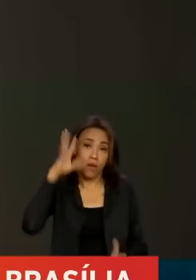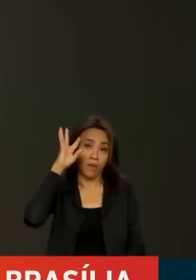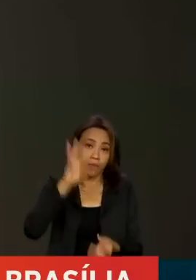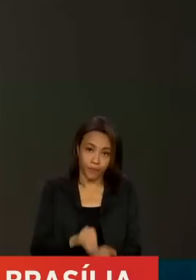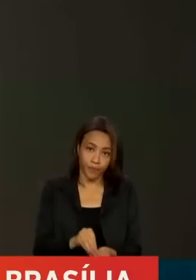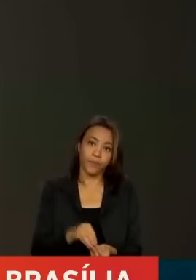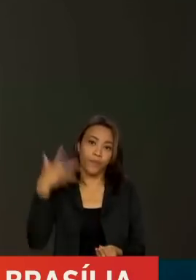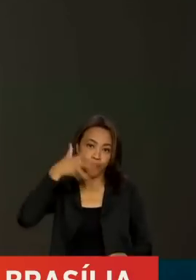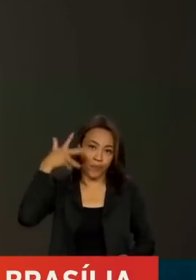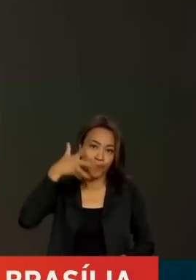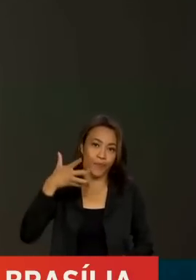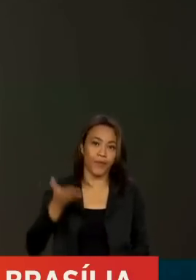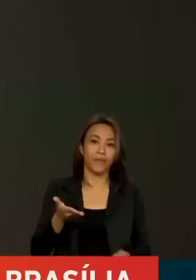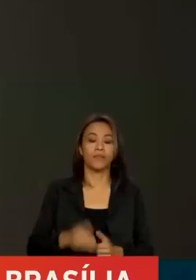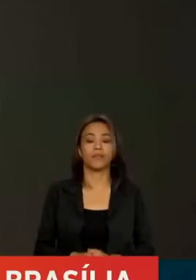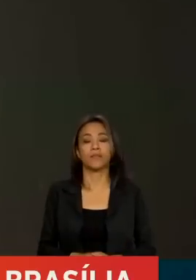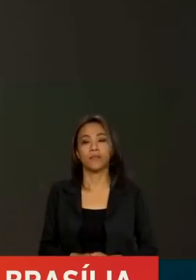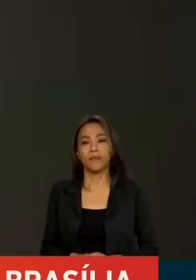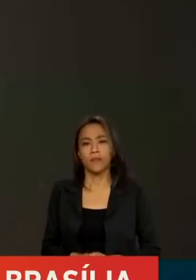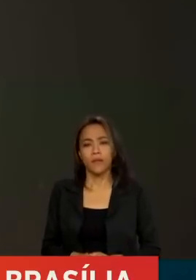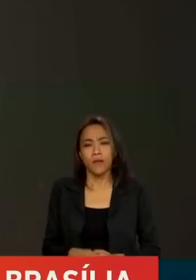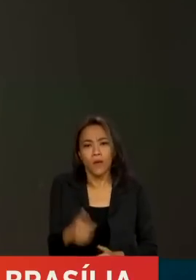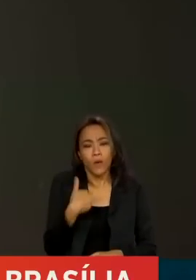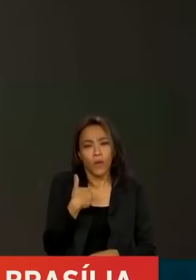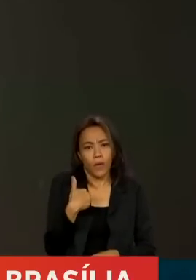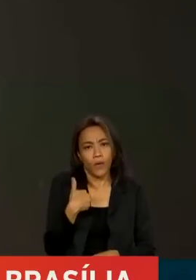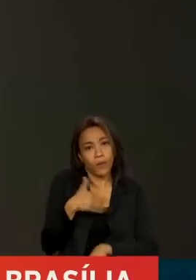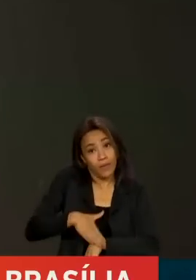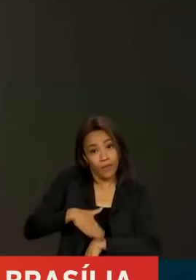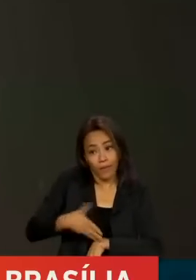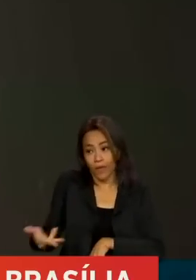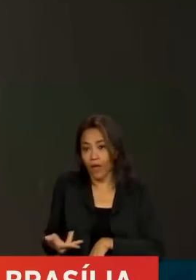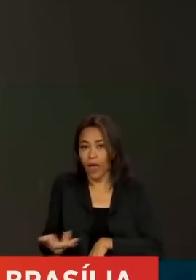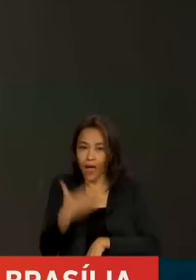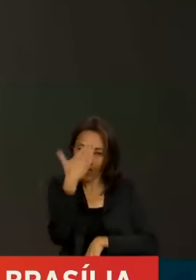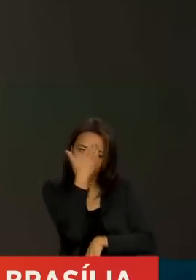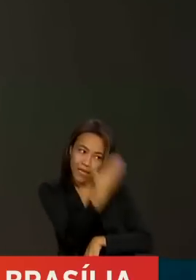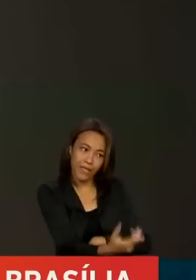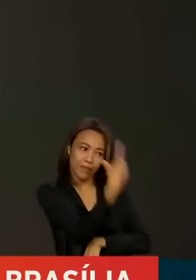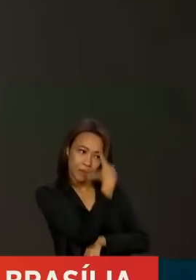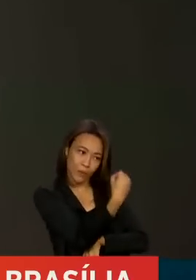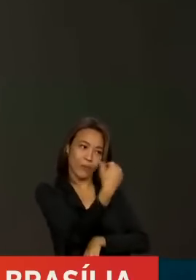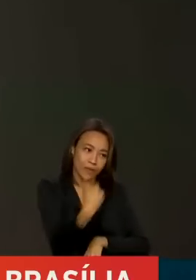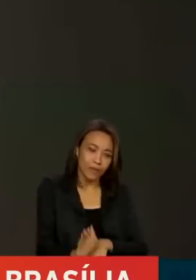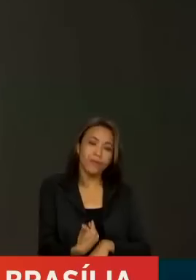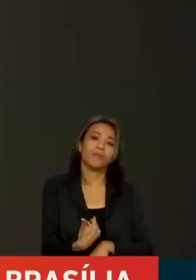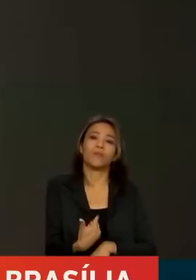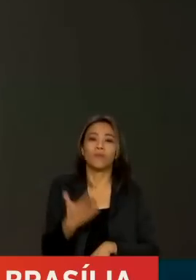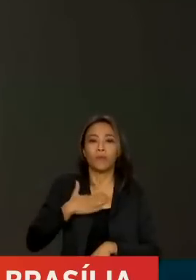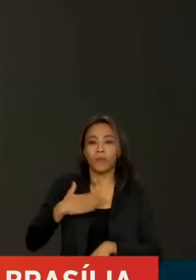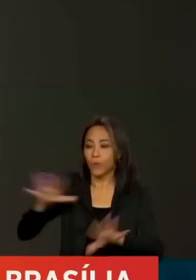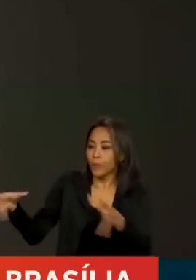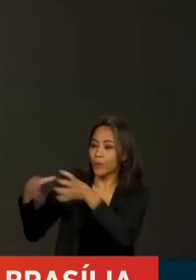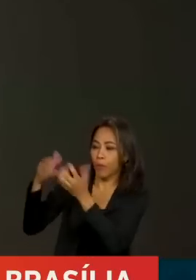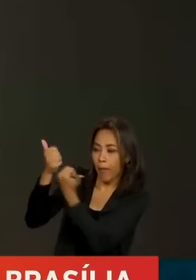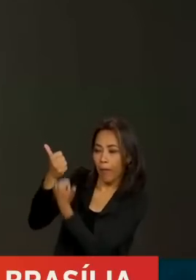o nosso compromisso de sermos rápidos eh ao tempo que eu agradeço esse seu voto de confiança depositado em mim e na minha equipe